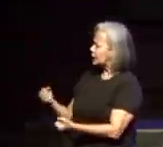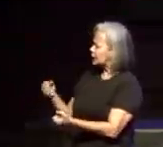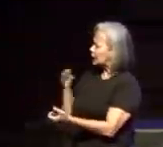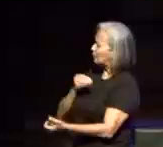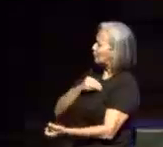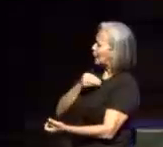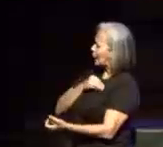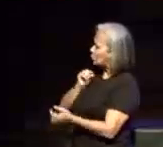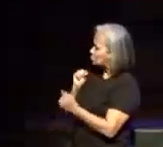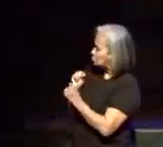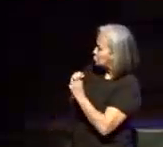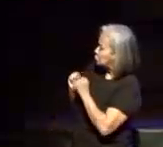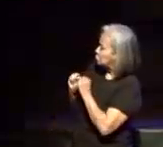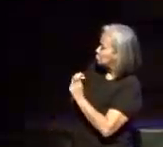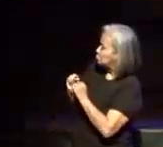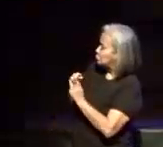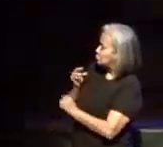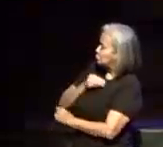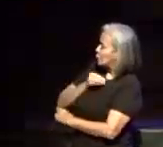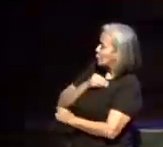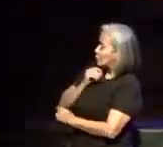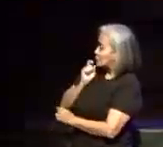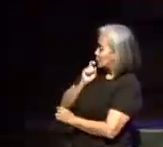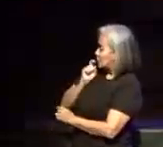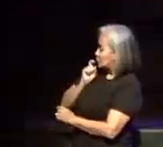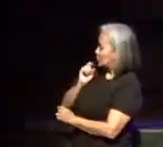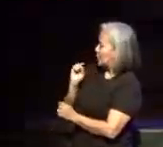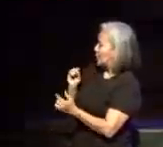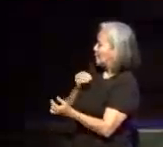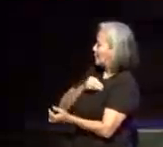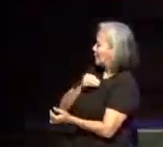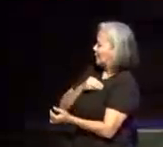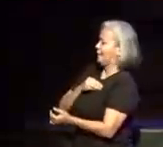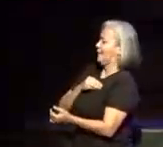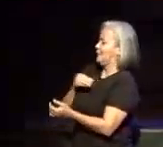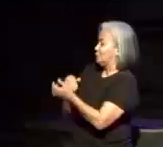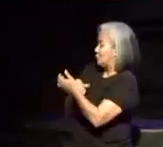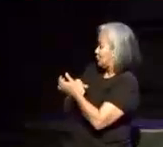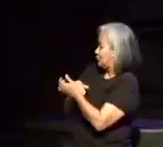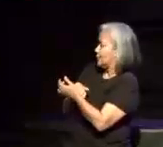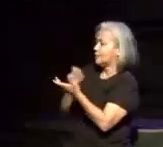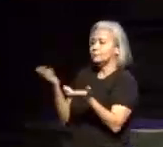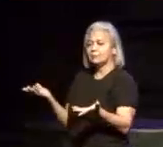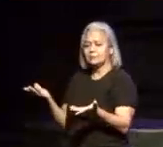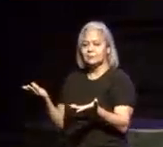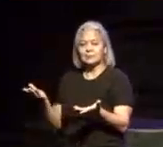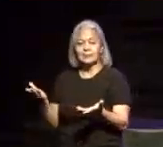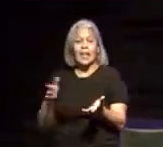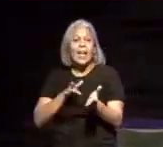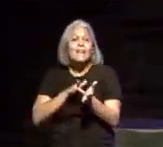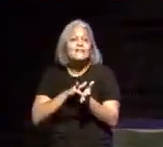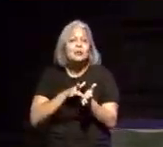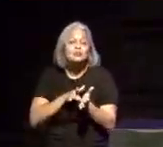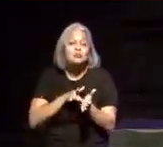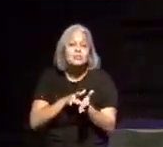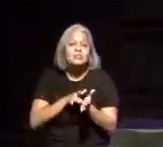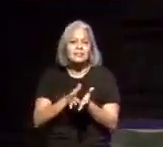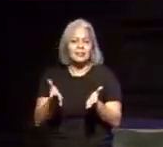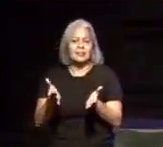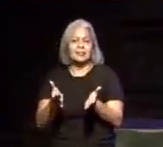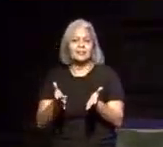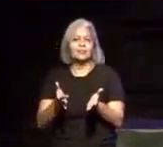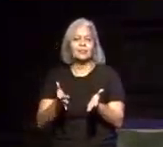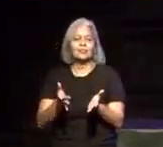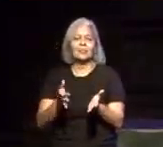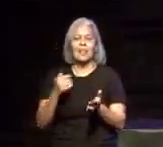pequenos, considerados pequenos por você. A falsidade está quando, no domingo aqui, né, eu trato todo